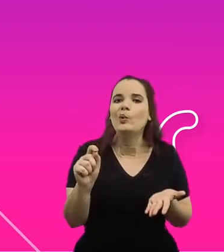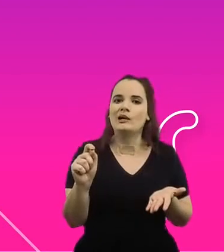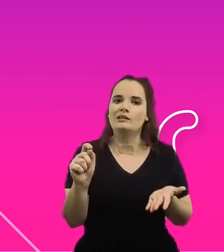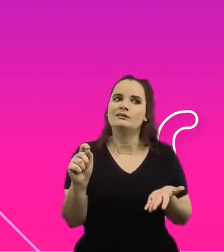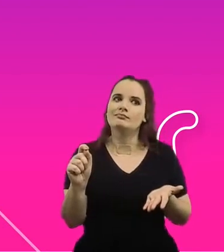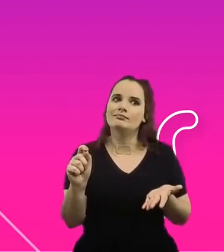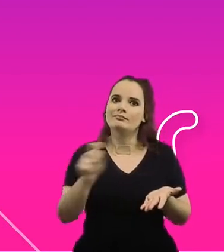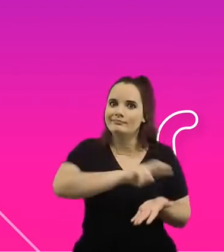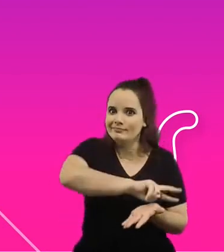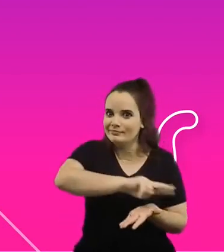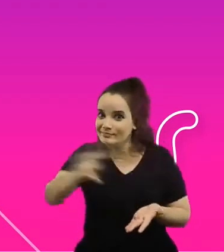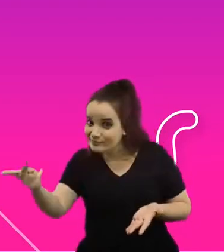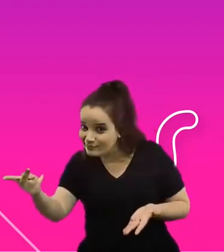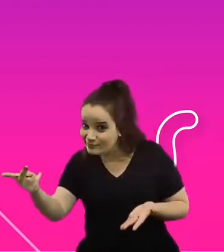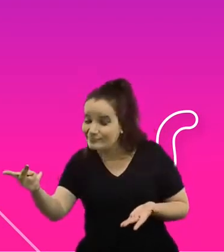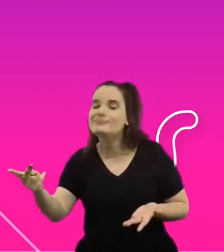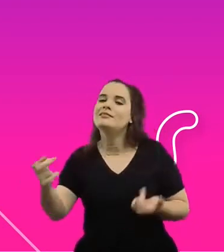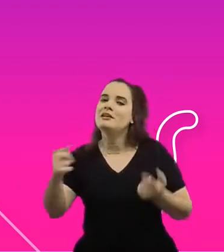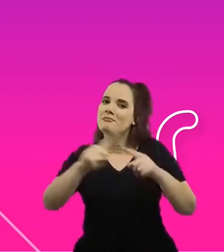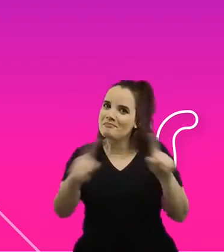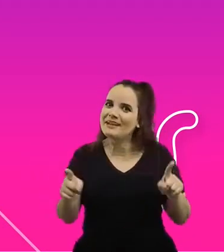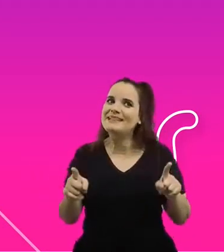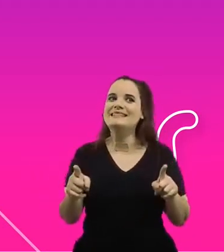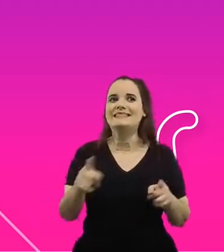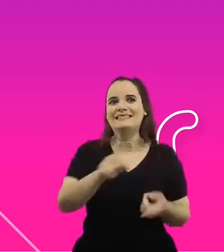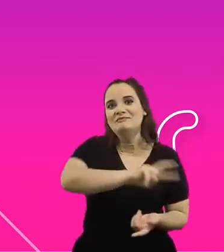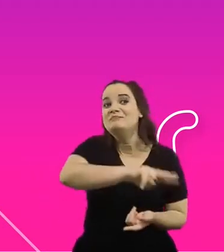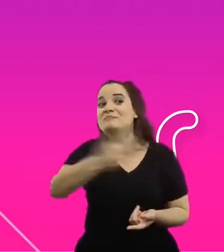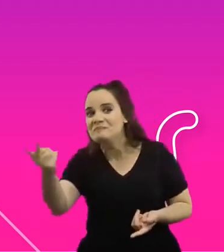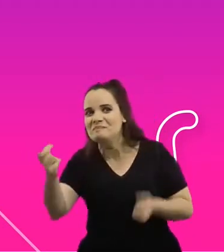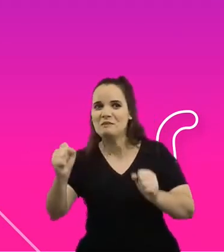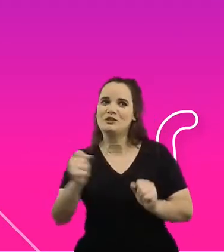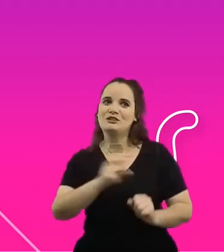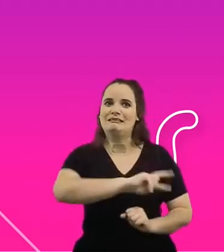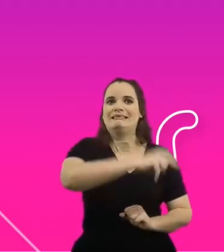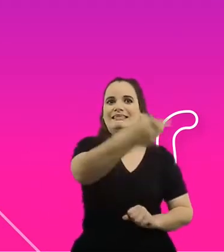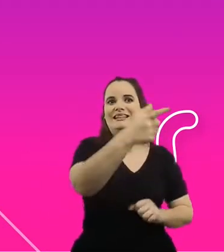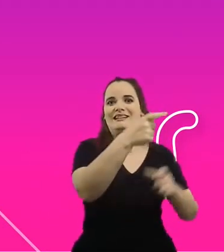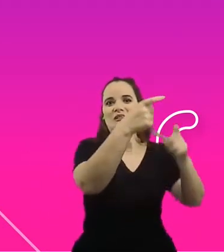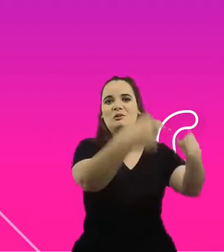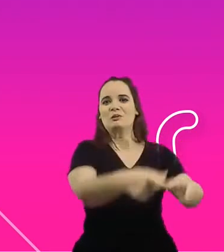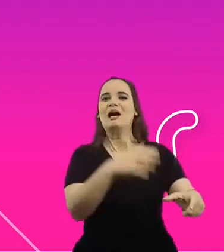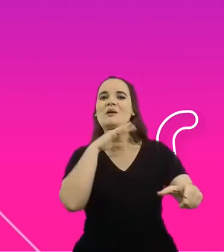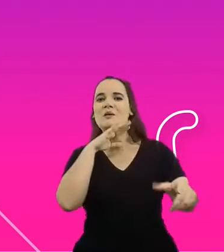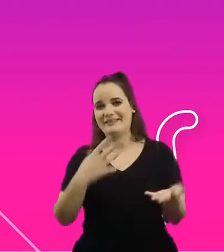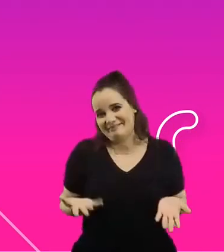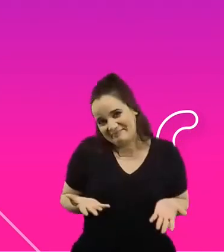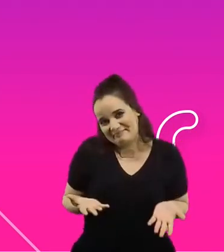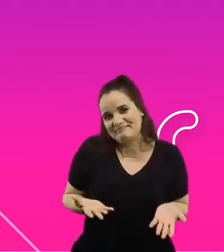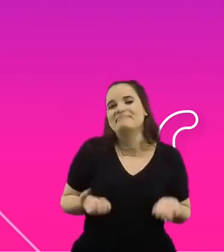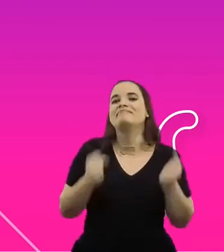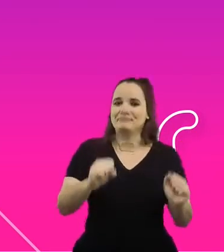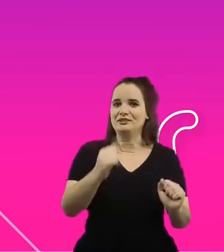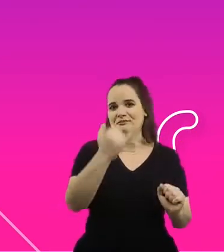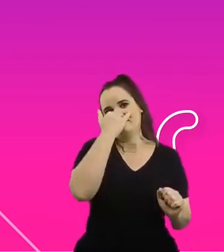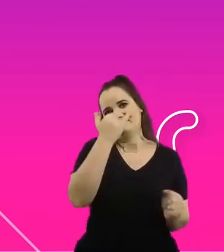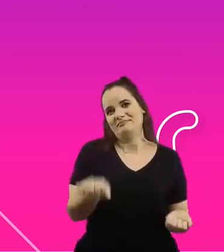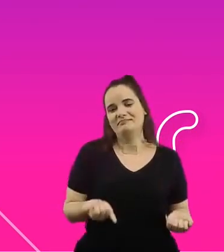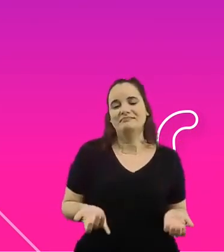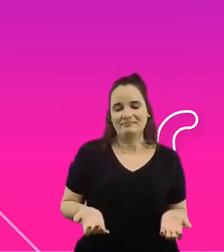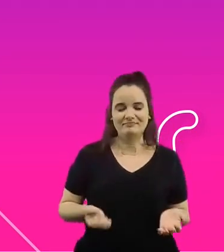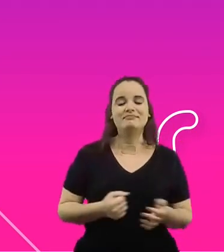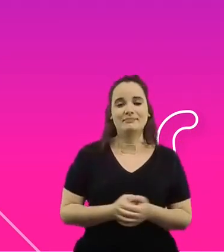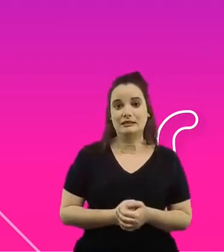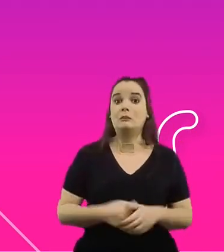facilidade de ser transitado de um lugar para outro, então isso aumenta ainda mais a necessidade